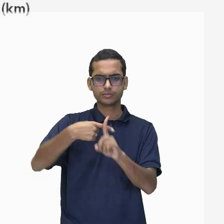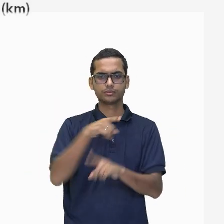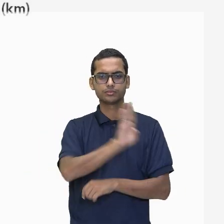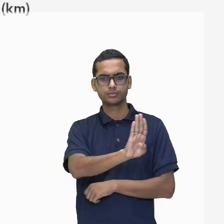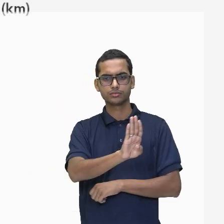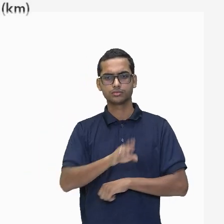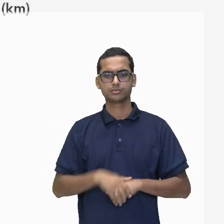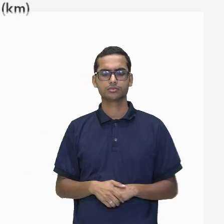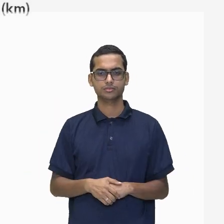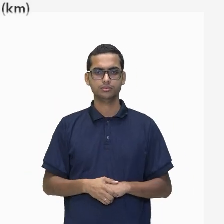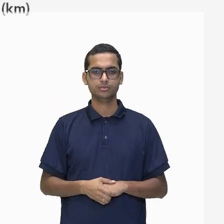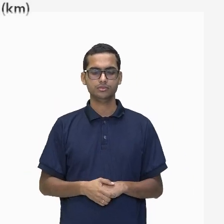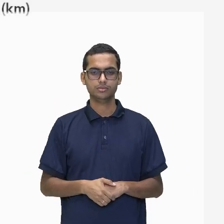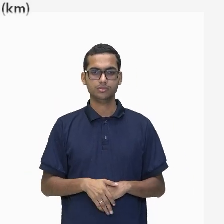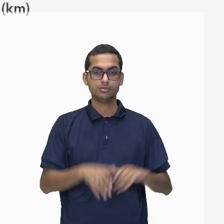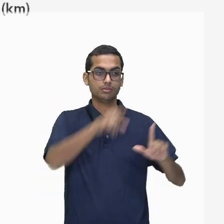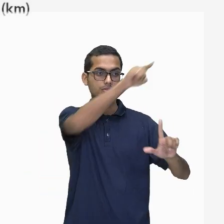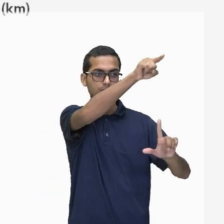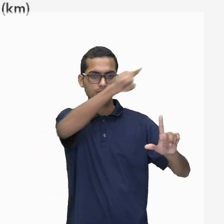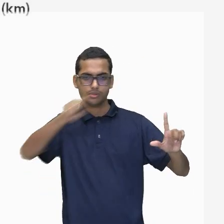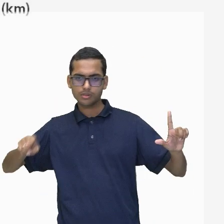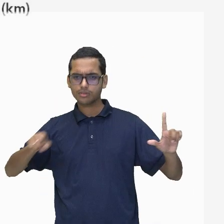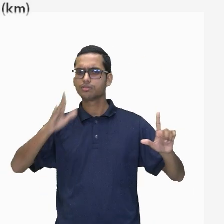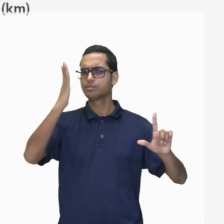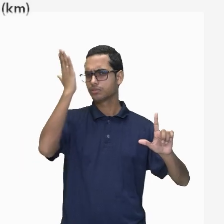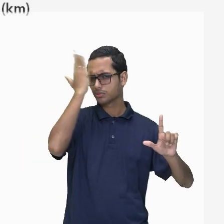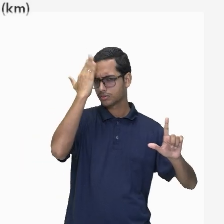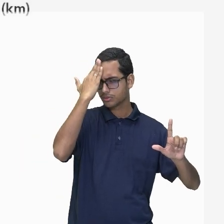Então, metade dela a gente já sabe. Vamos